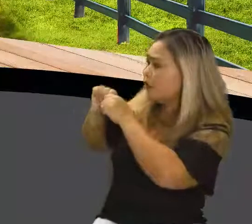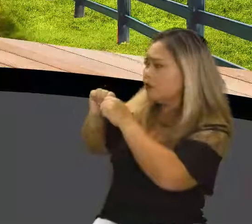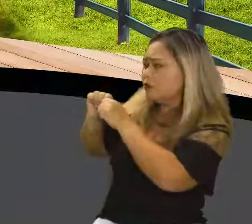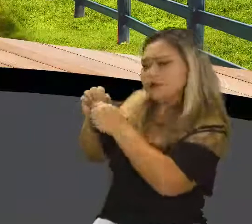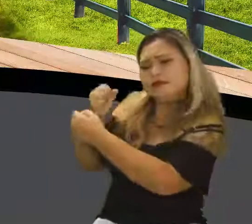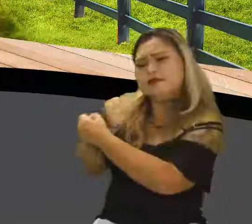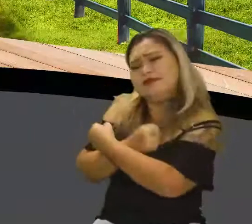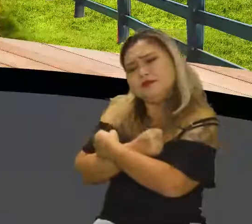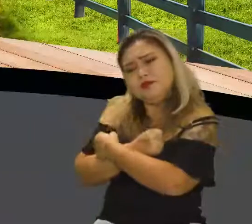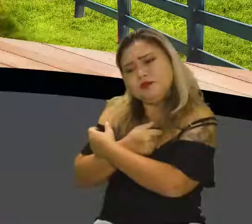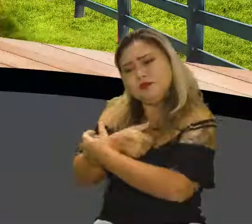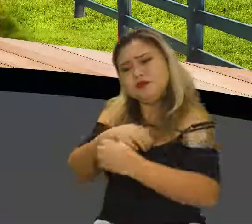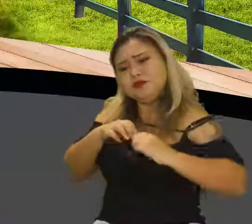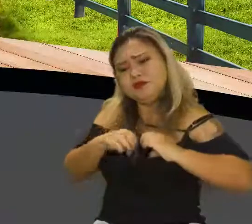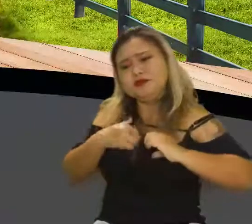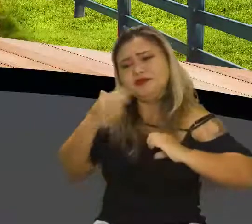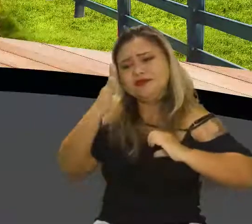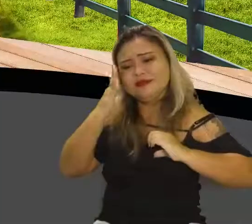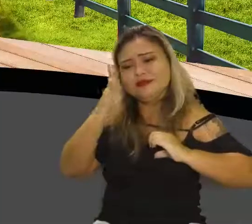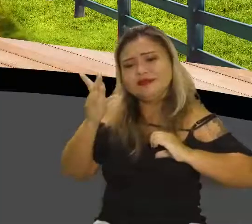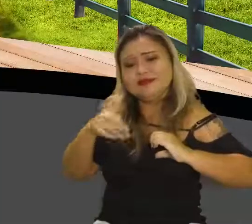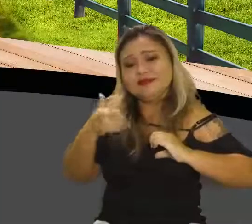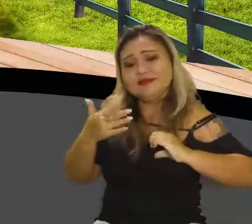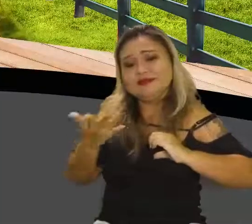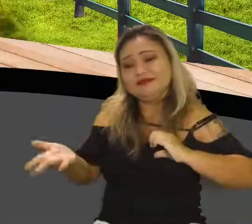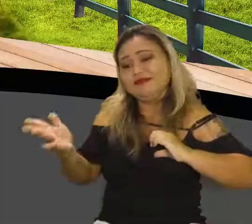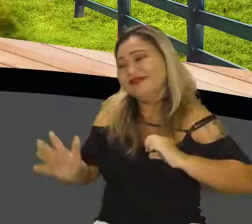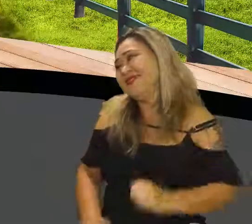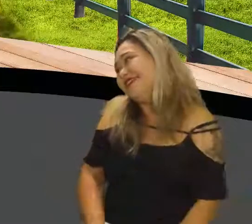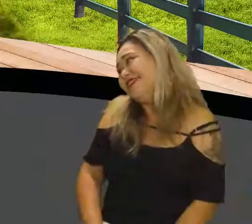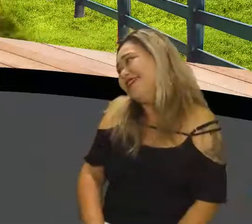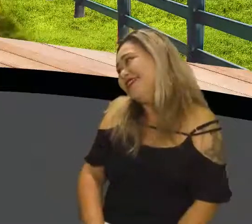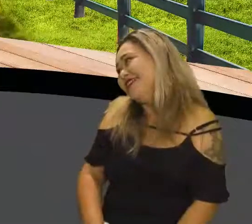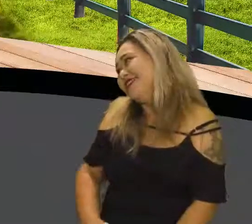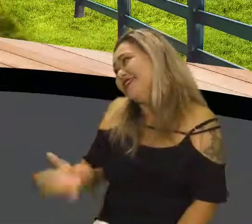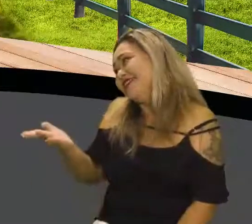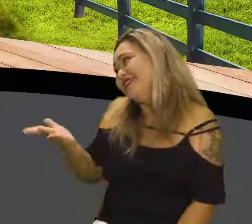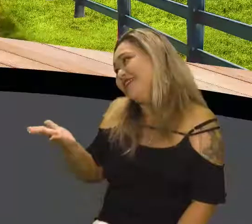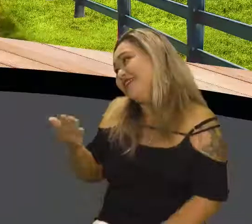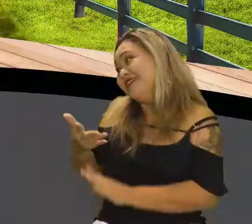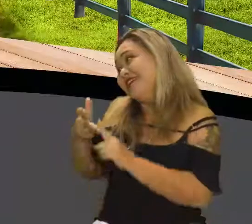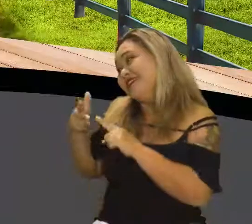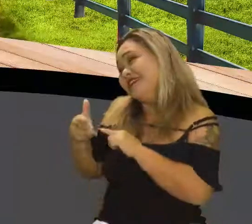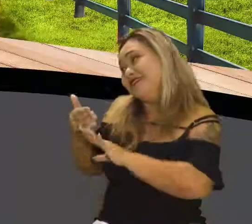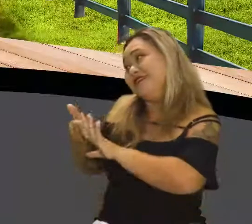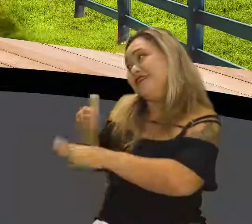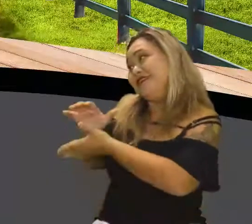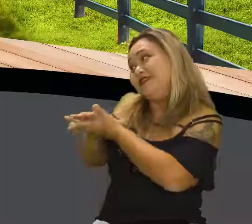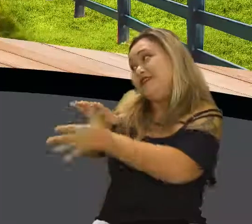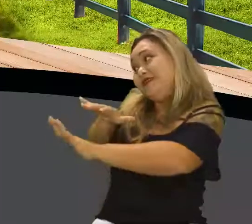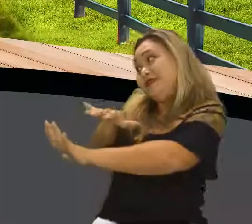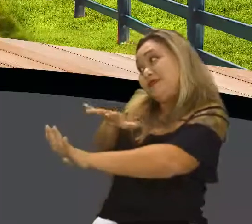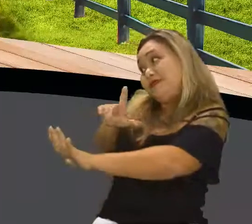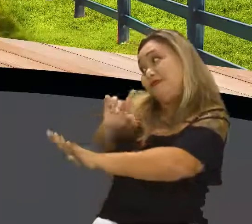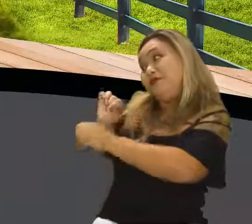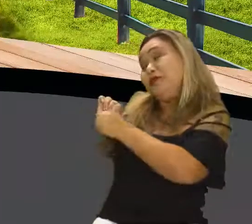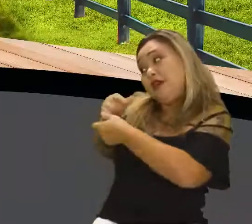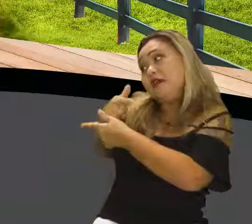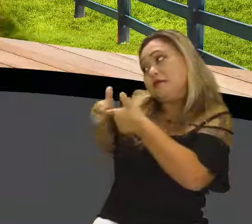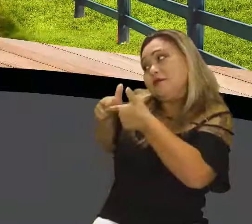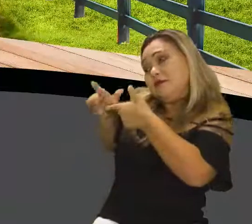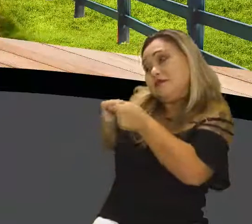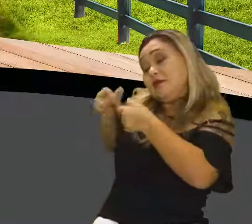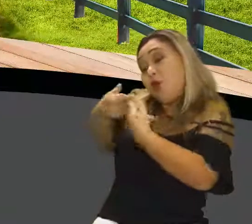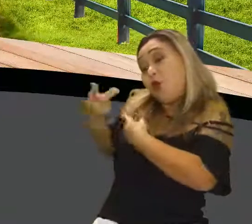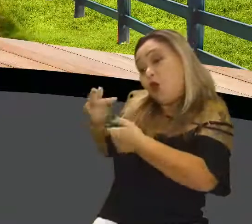um aperto no coração agora que eu fiquei sabendo que vai ser um divórcio, espero que não seja litigioso